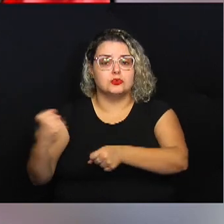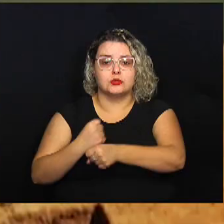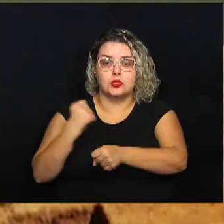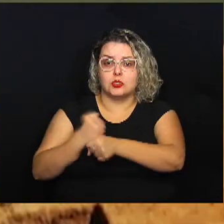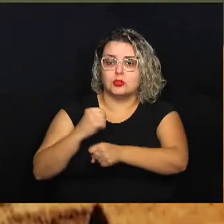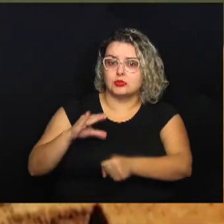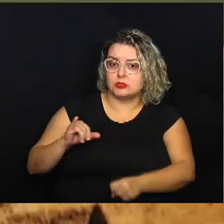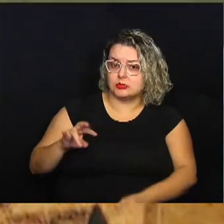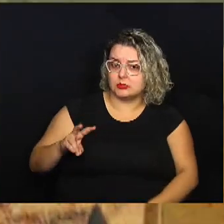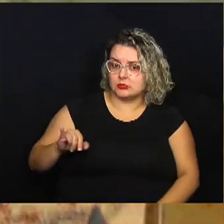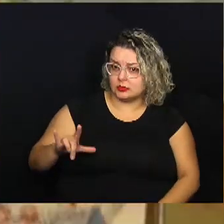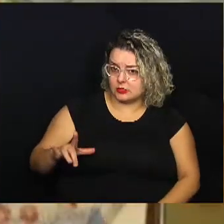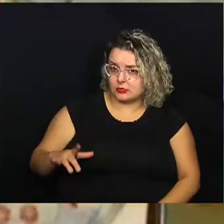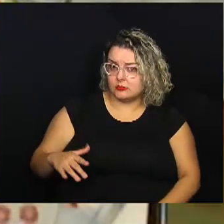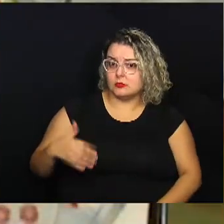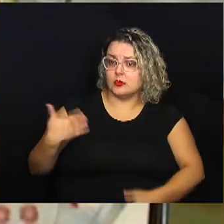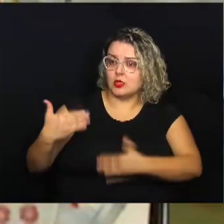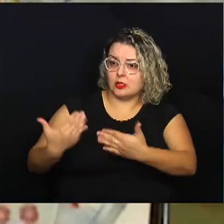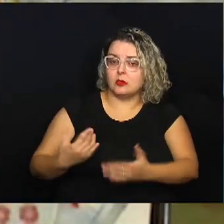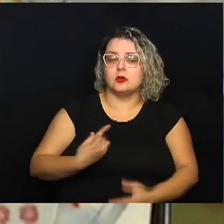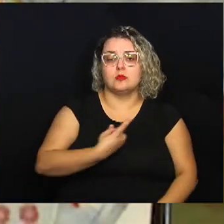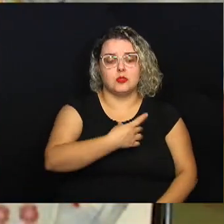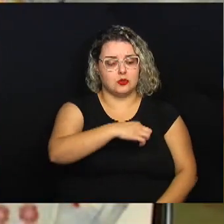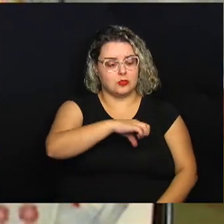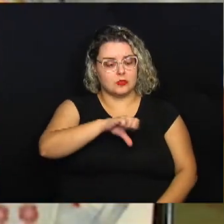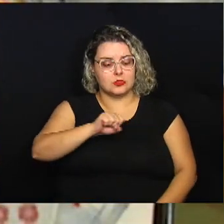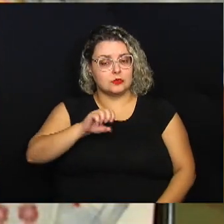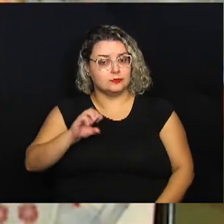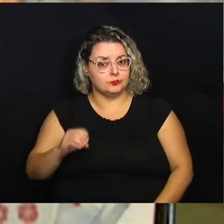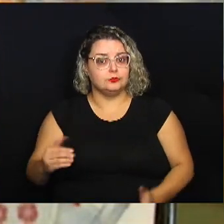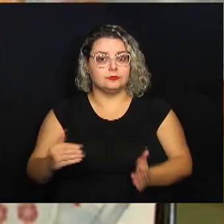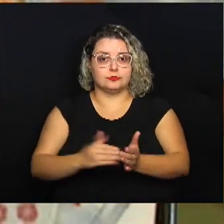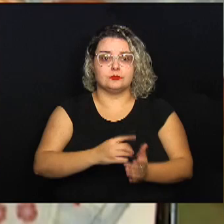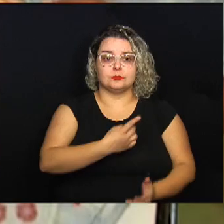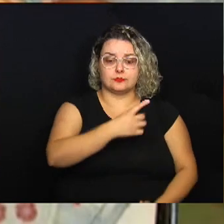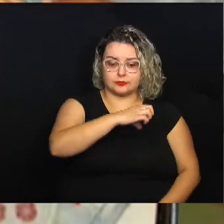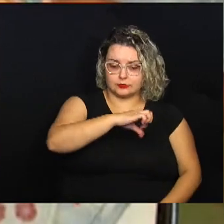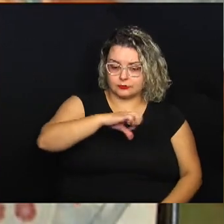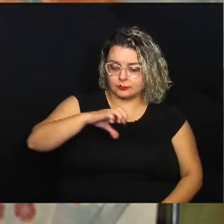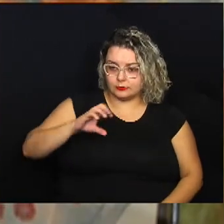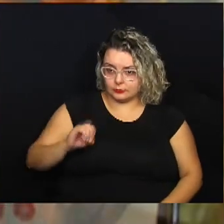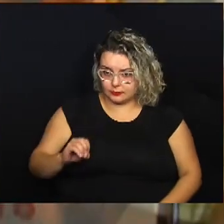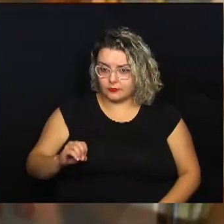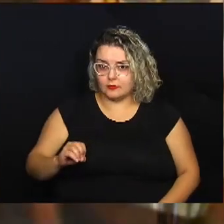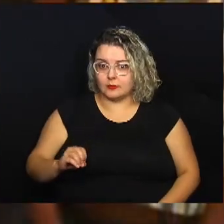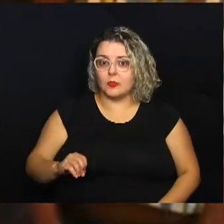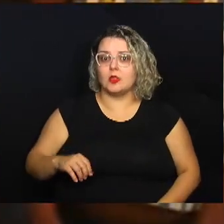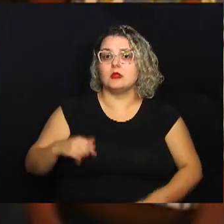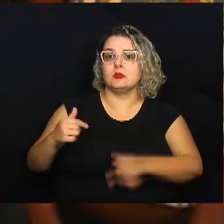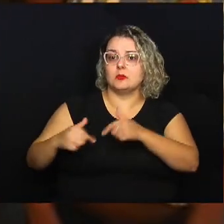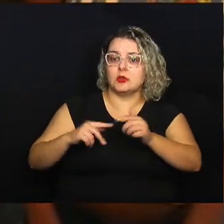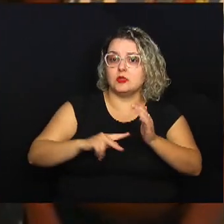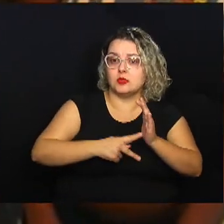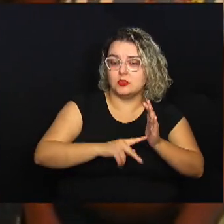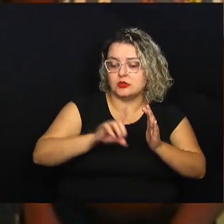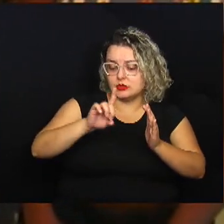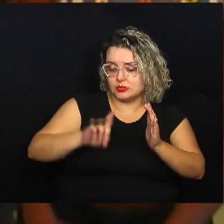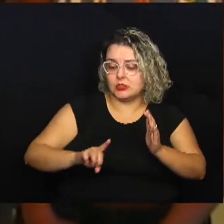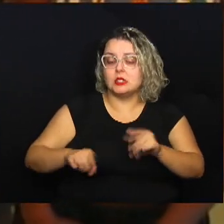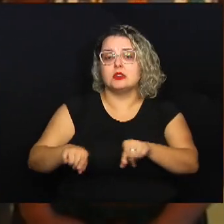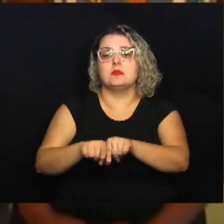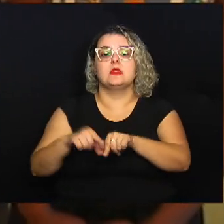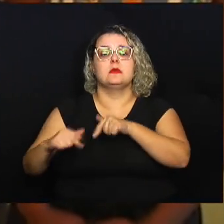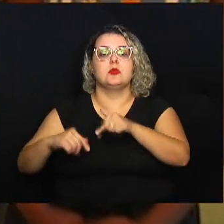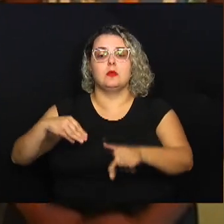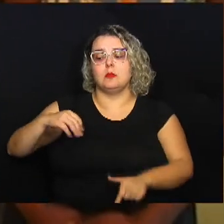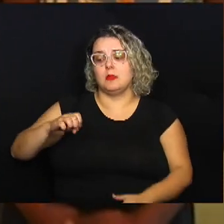civil. Durante as décadas de 80 e 90, foi operário metalúrgico e dirigente sindical. Em Campinas, atuou